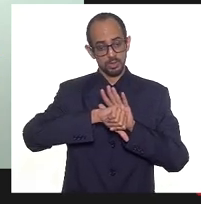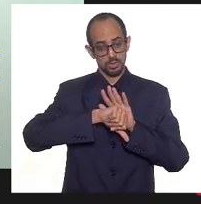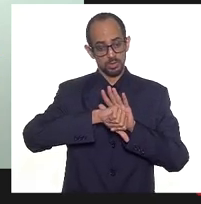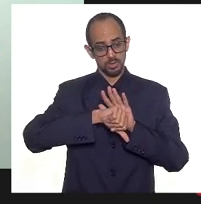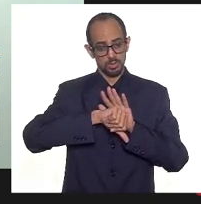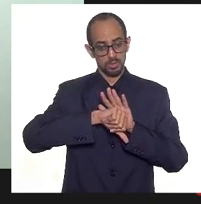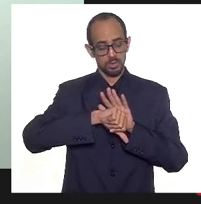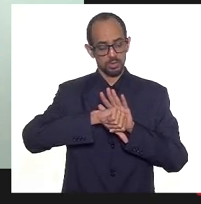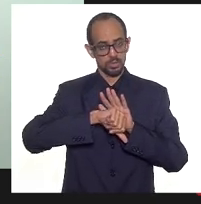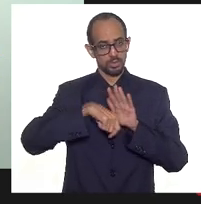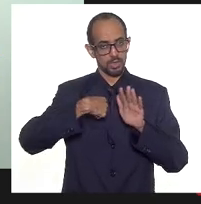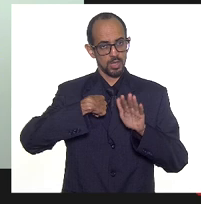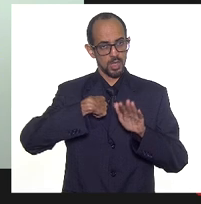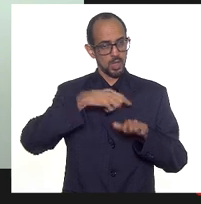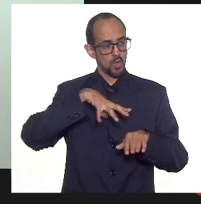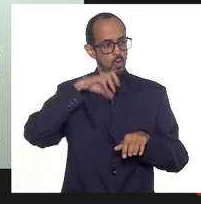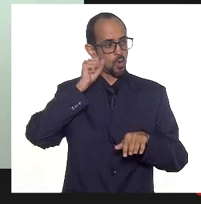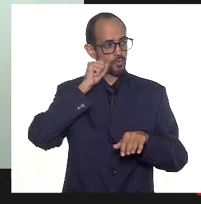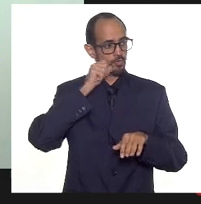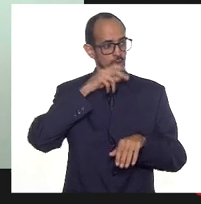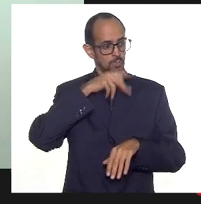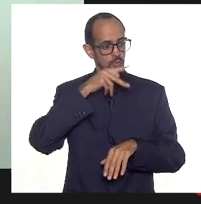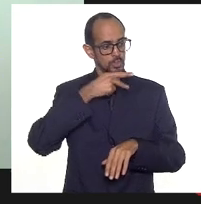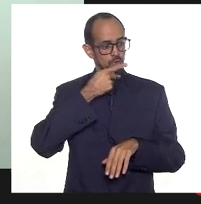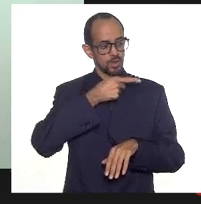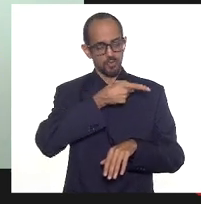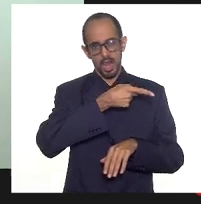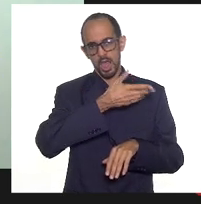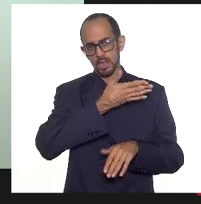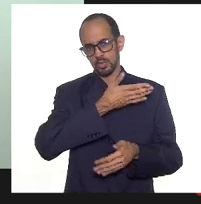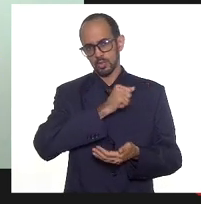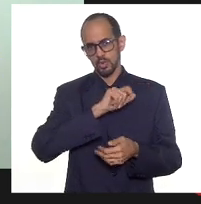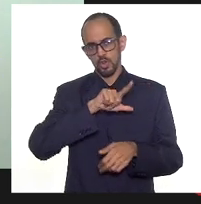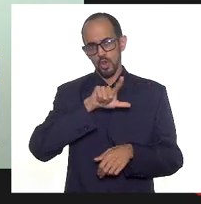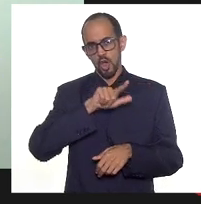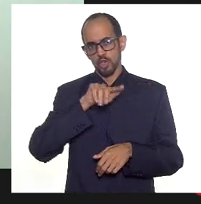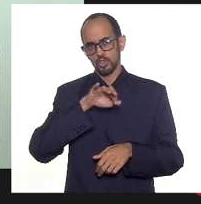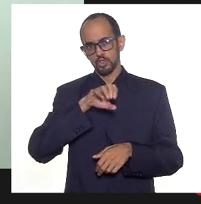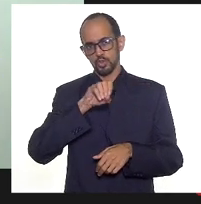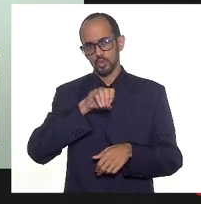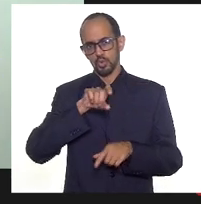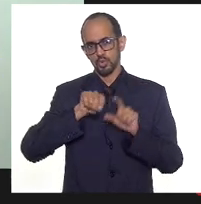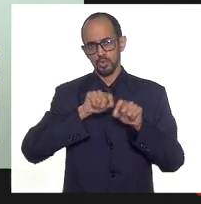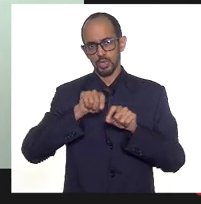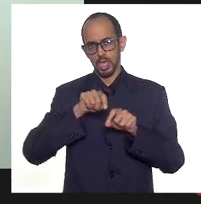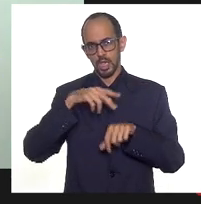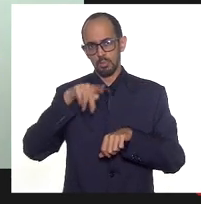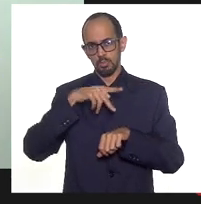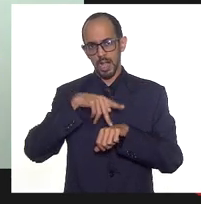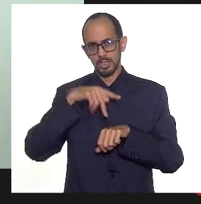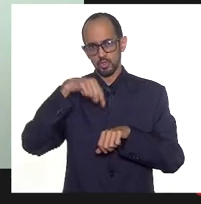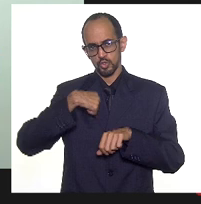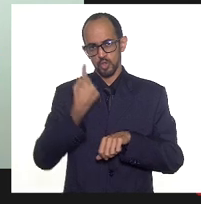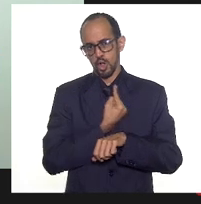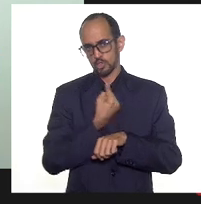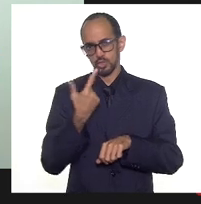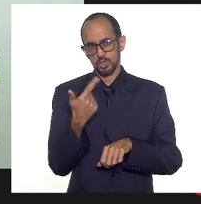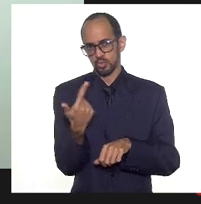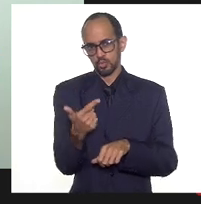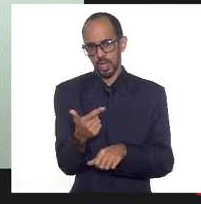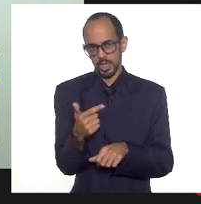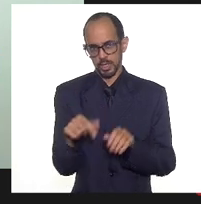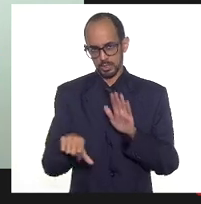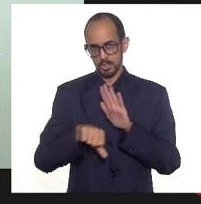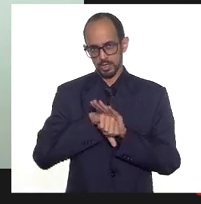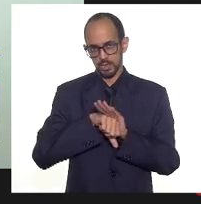eu ouvi uma das professoras falar sobre o crime de ódio que não é tipificado no nosso país, mas as pessoas que se utilizam de religião para